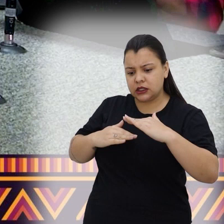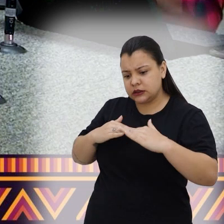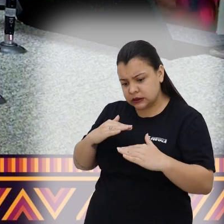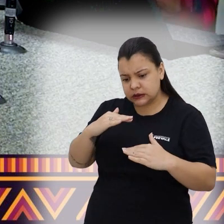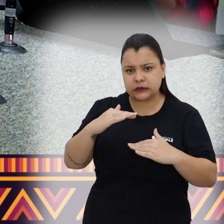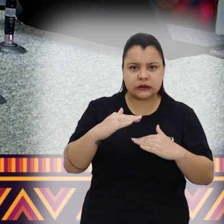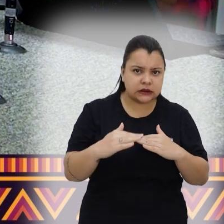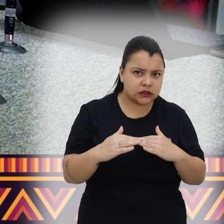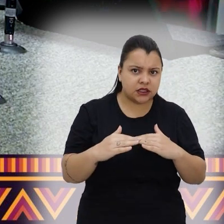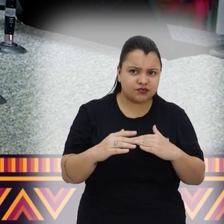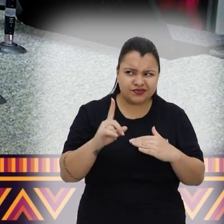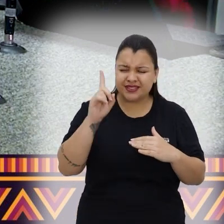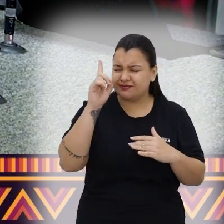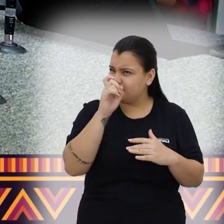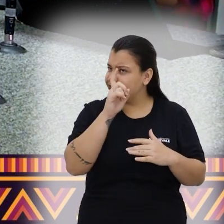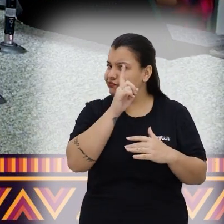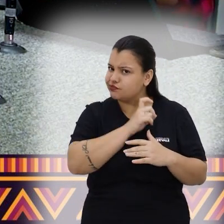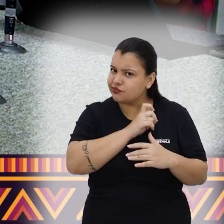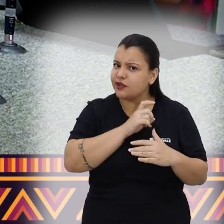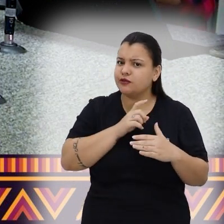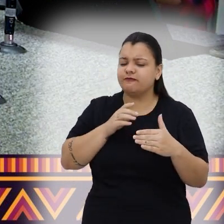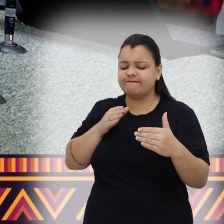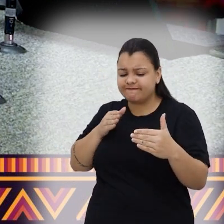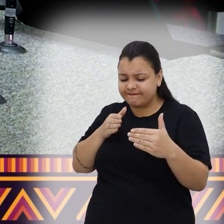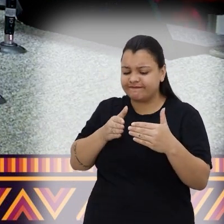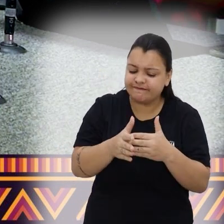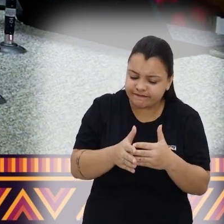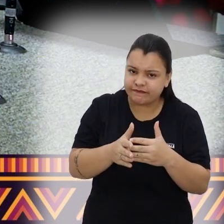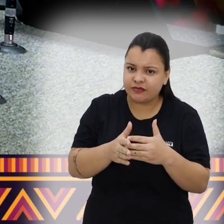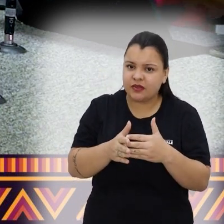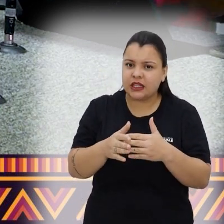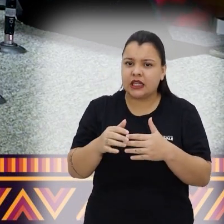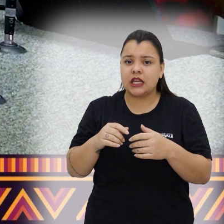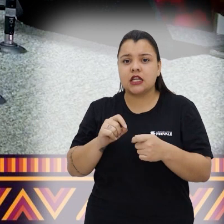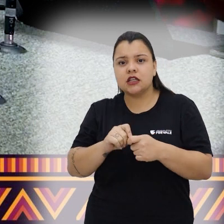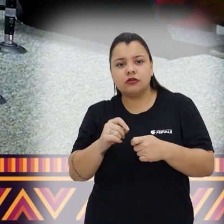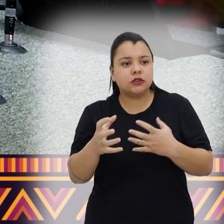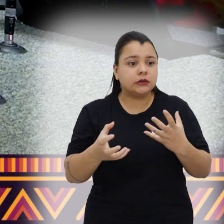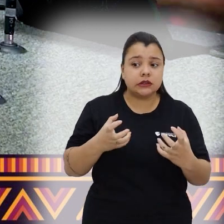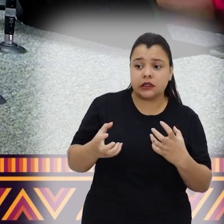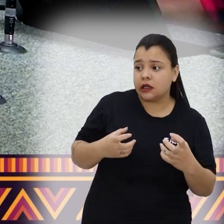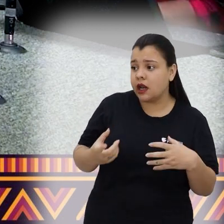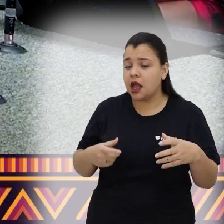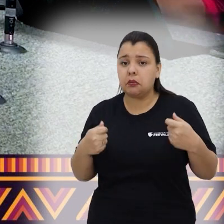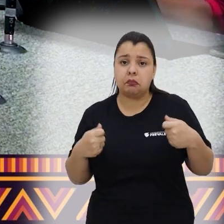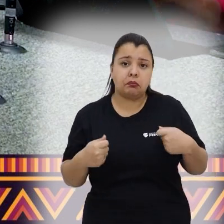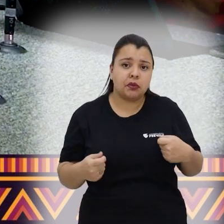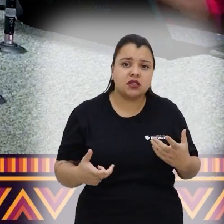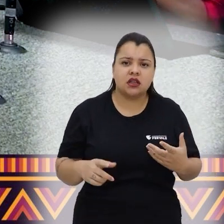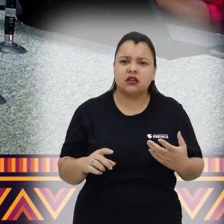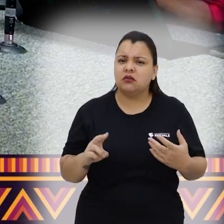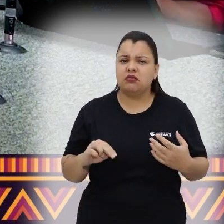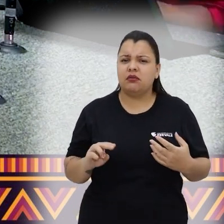sim. difíceis de se transgredir. E eu fiz isso meio que por instinto e Sim. meio porque... Mas nunca parei